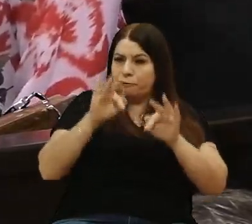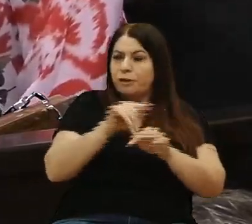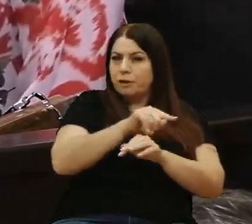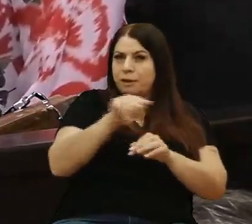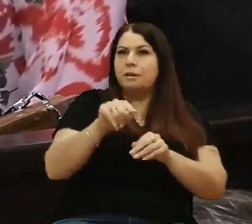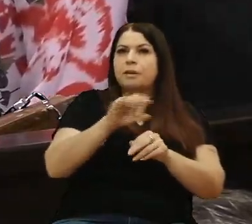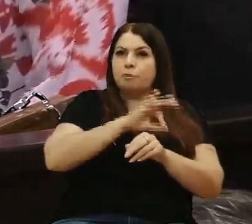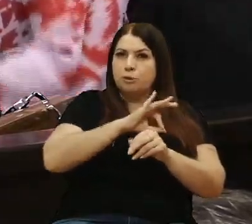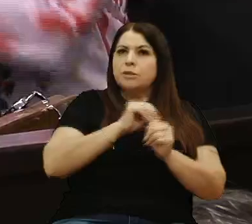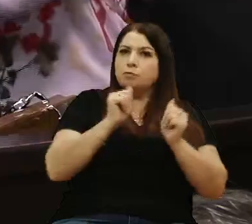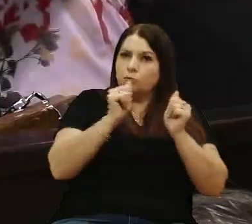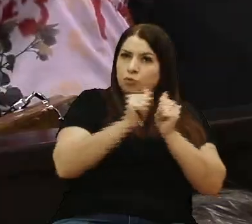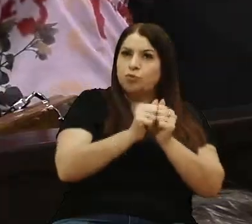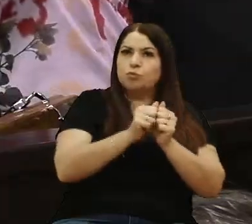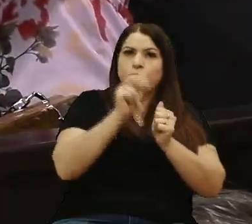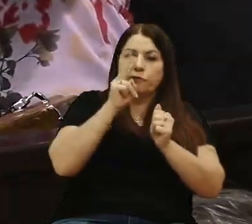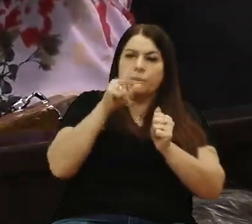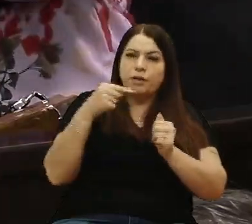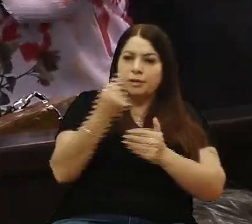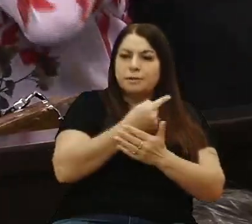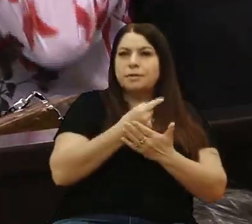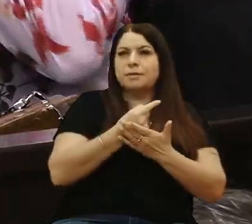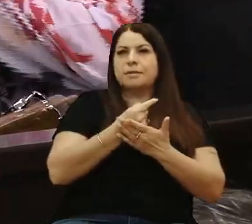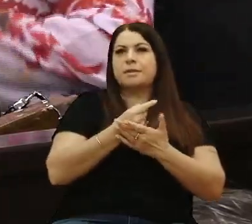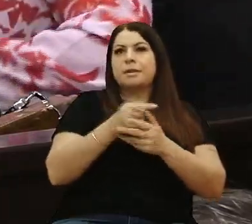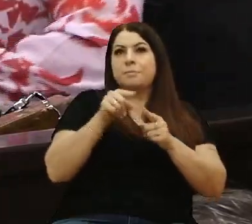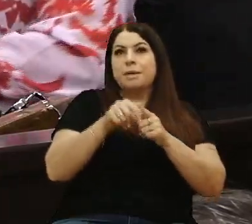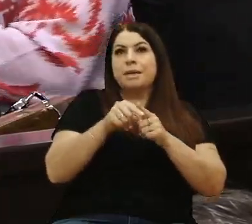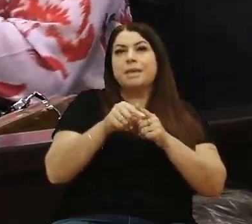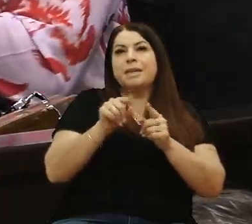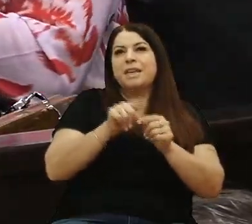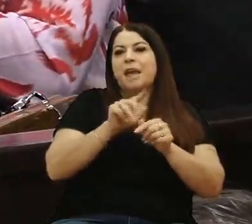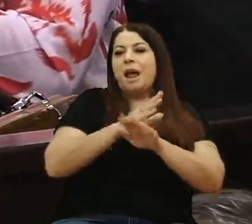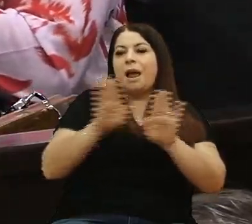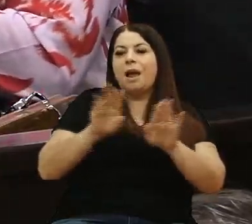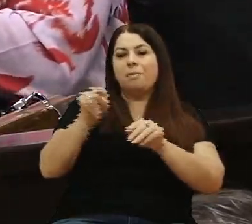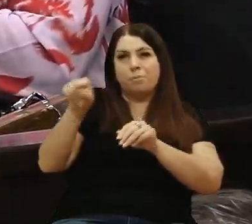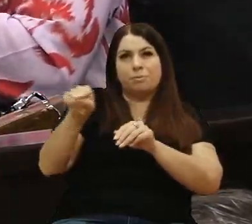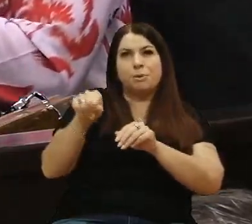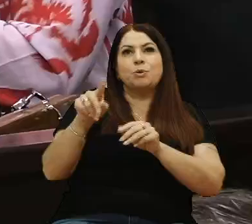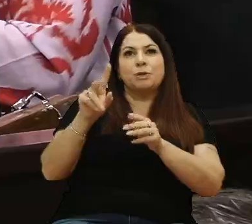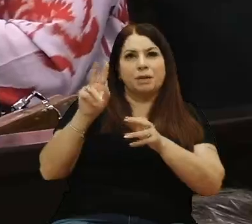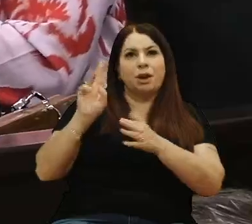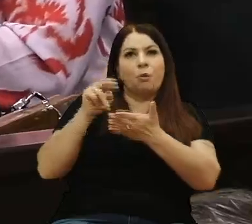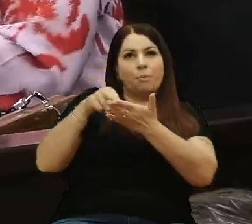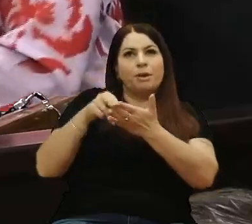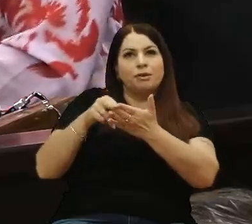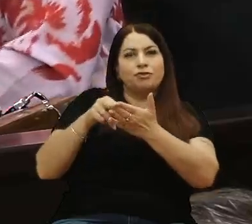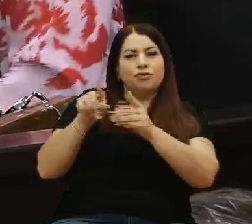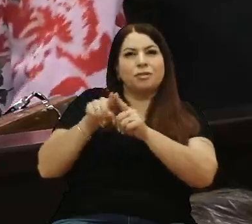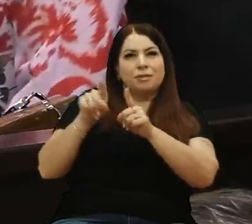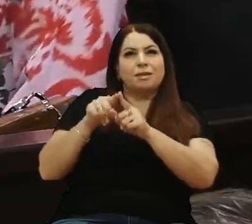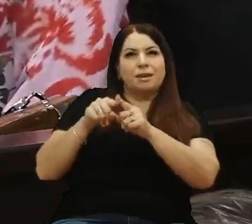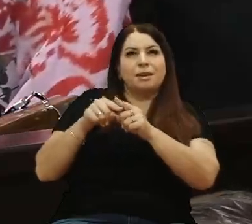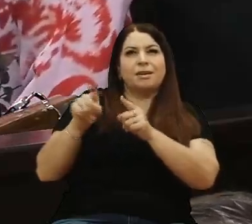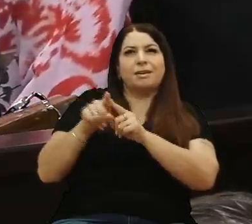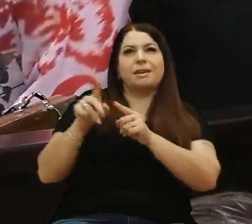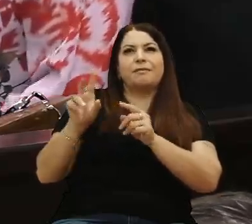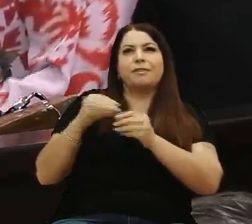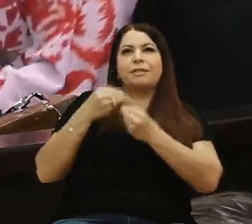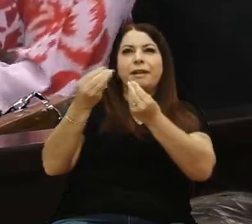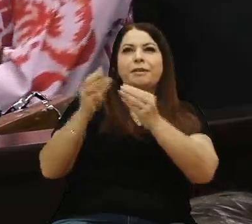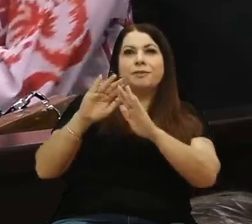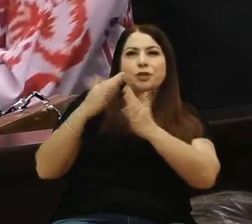que a polícia esteja fortalecida para que ataquem quem realmente ataca ao redor das escolas,